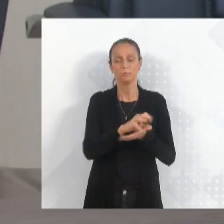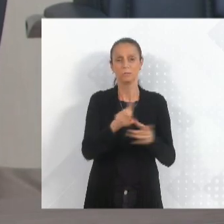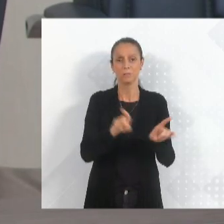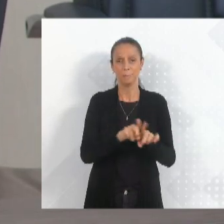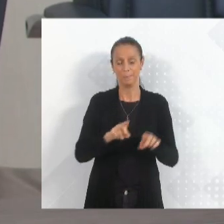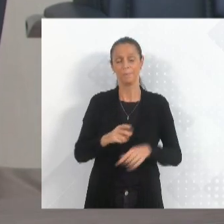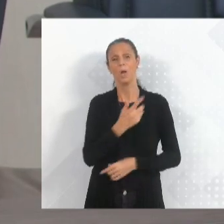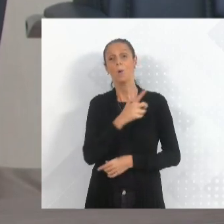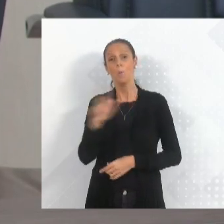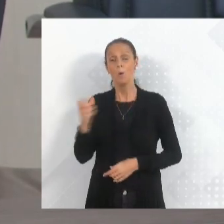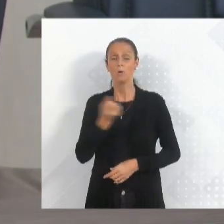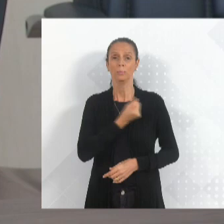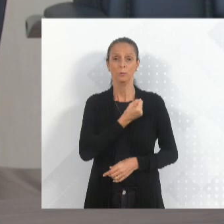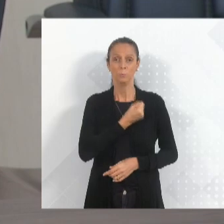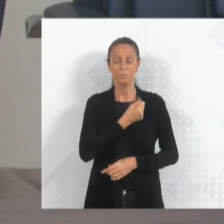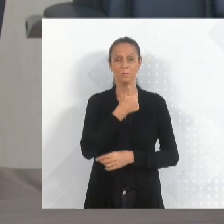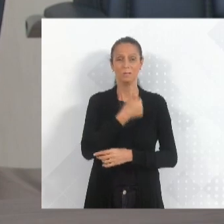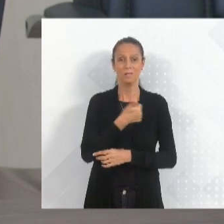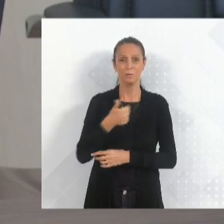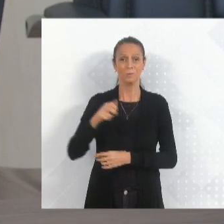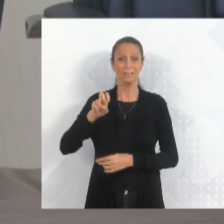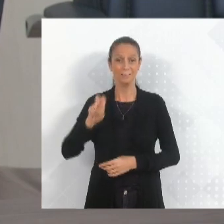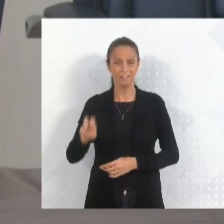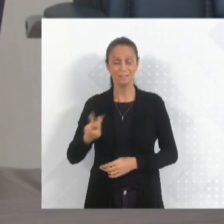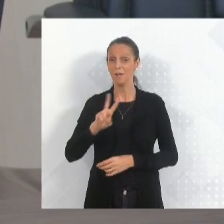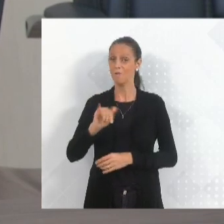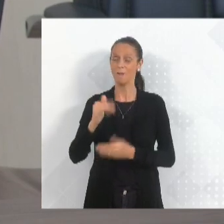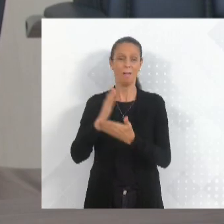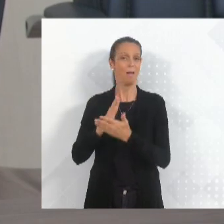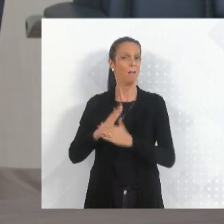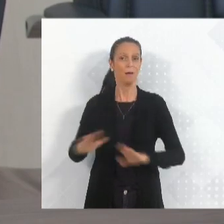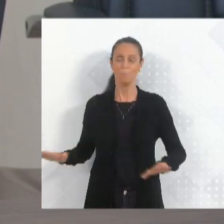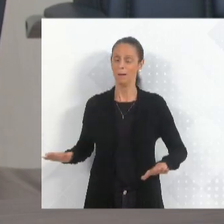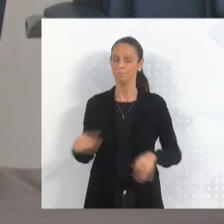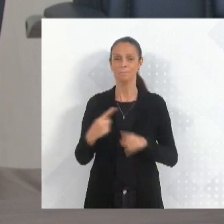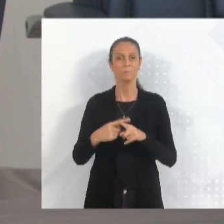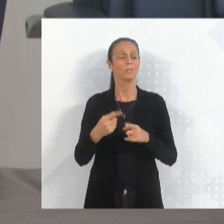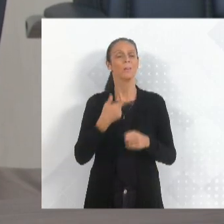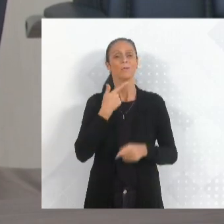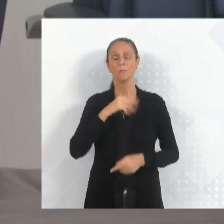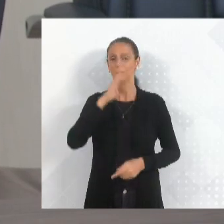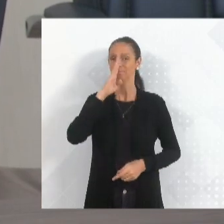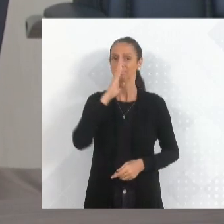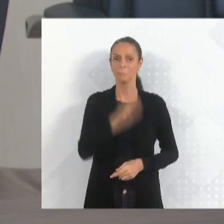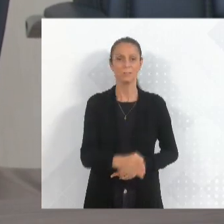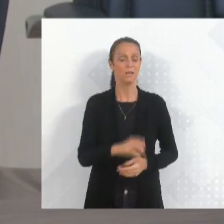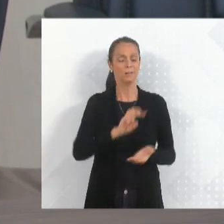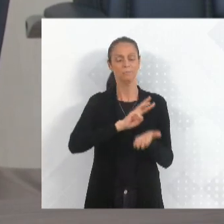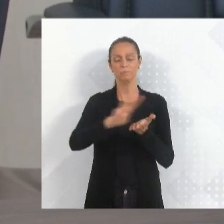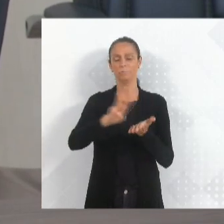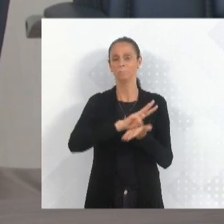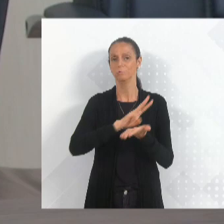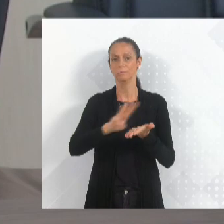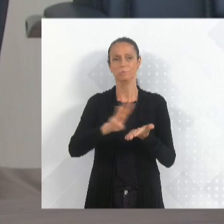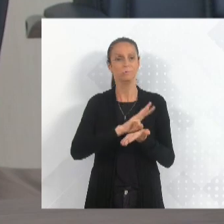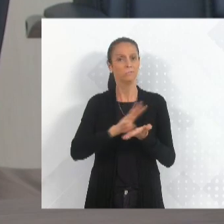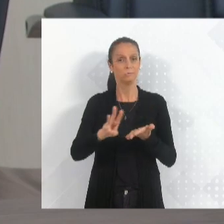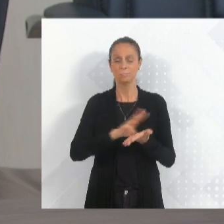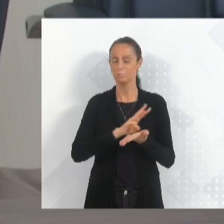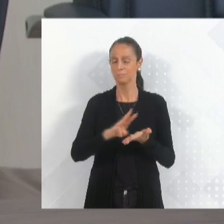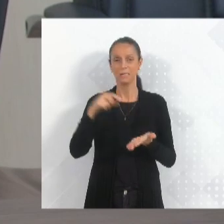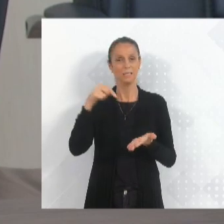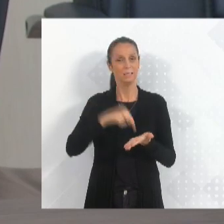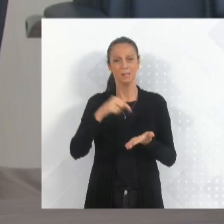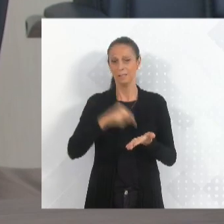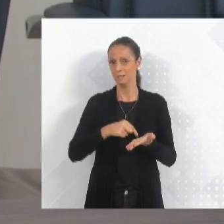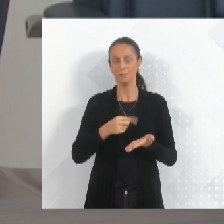115 e levar todo mundo para o WhatsApp e para as redes sociais. Para quê? Para ter um histórico de comunicação com o usuário, né? Que é quem vai